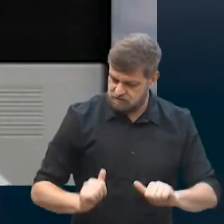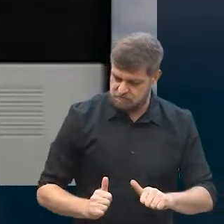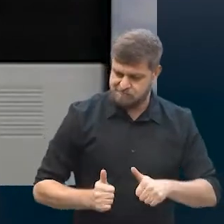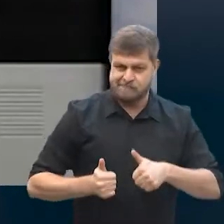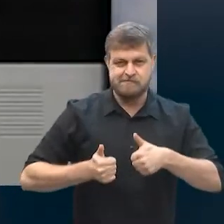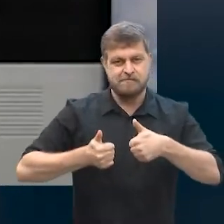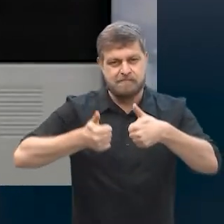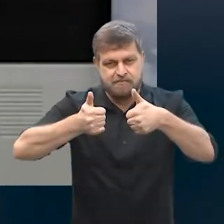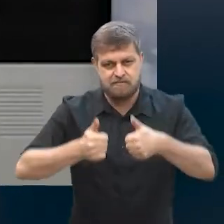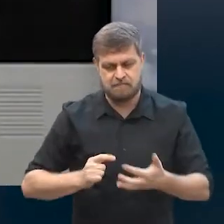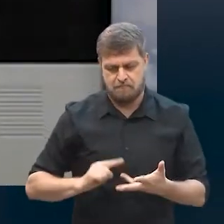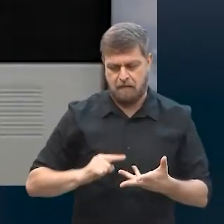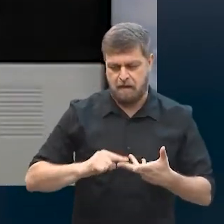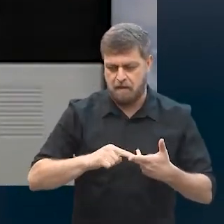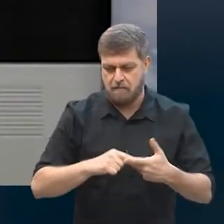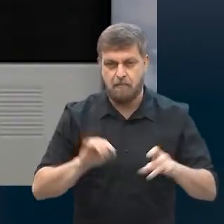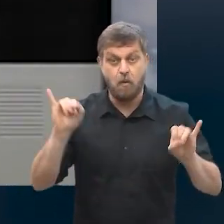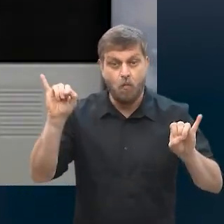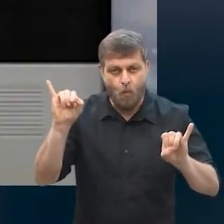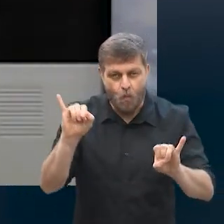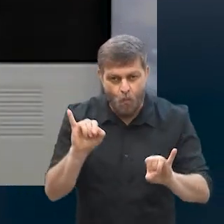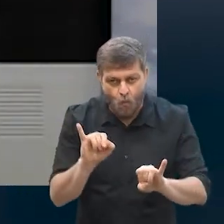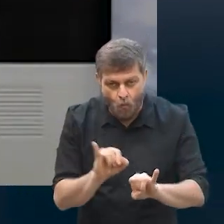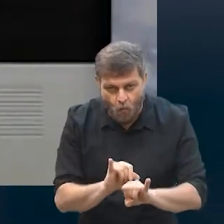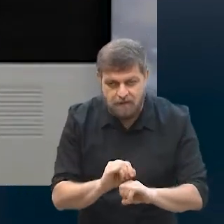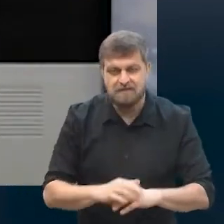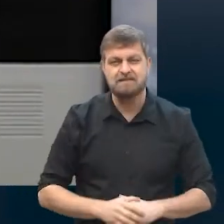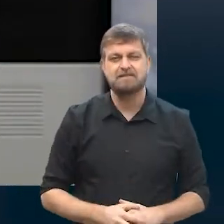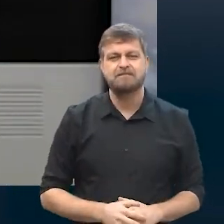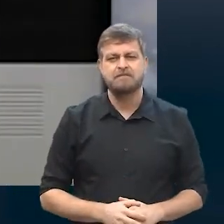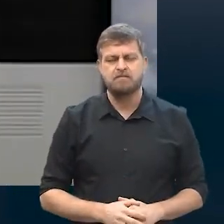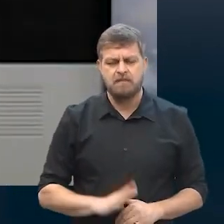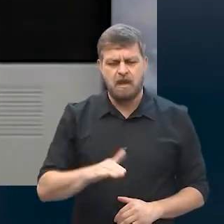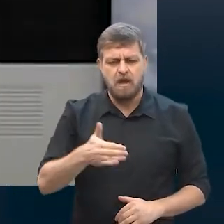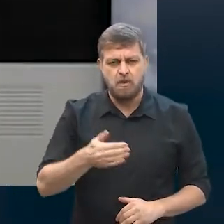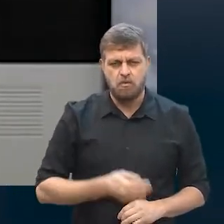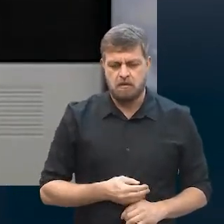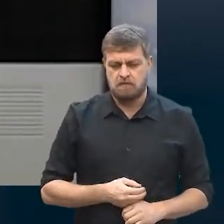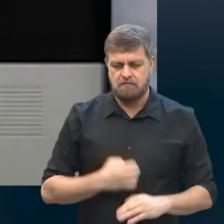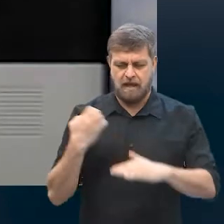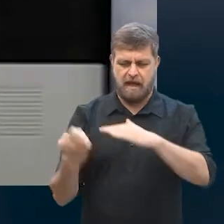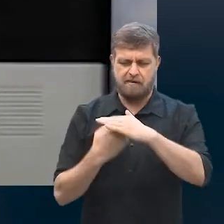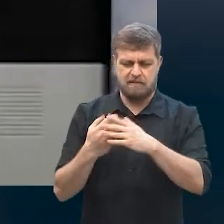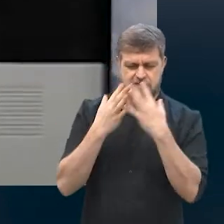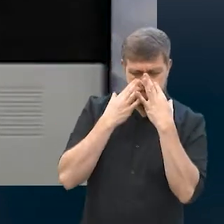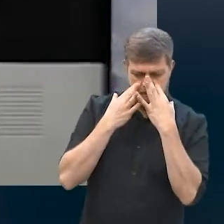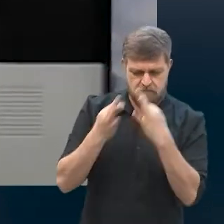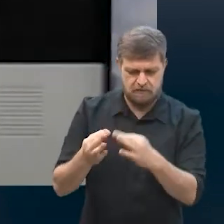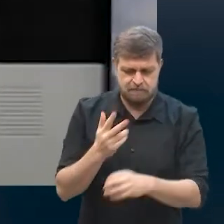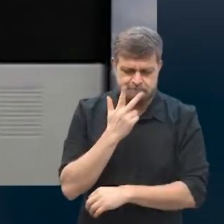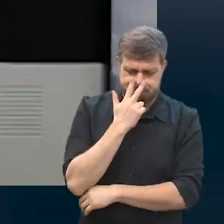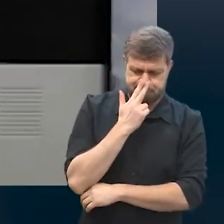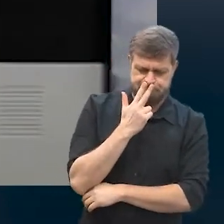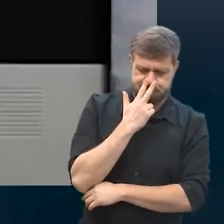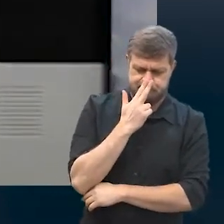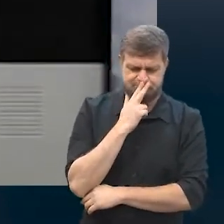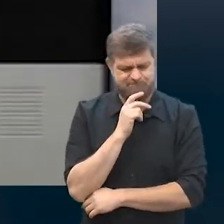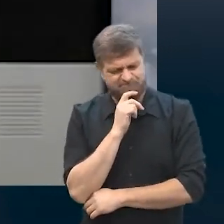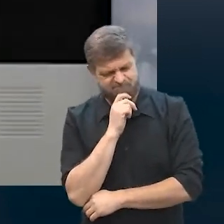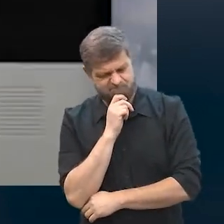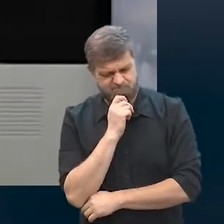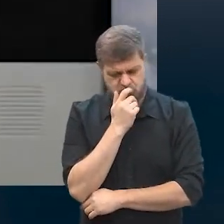para tudo, para emagrecer, uma série de benefícios. Quando eu olhei essa empresa, me pareceu, quando eu